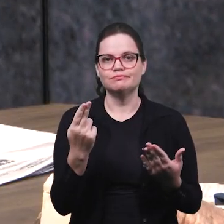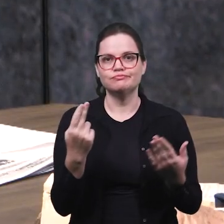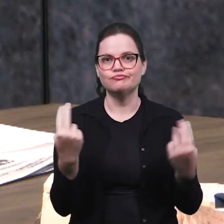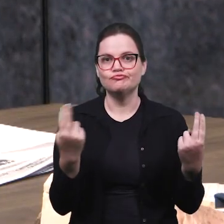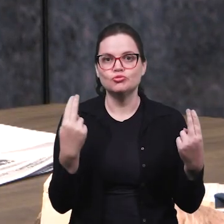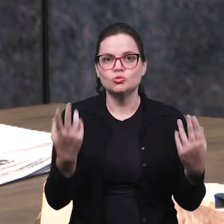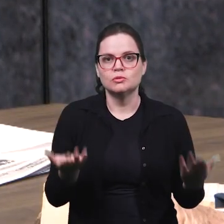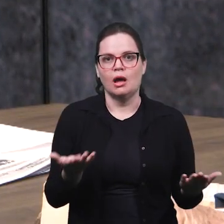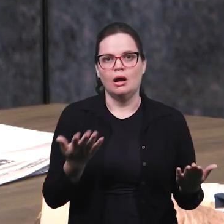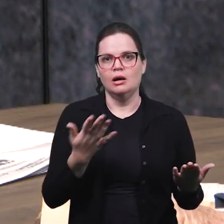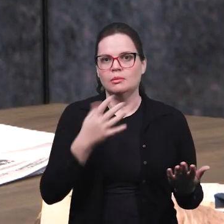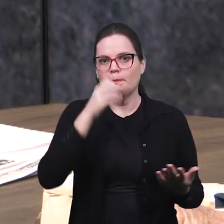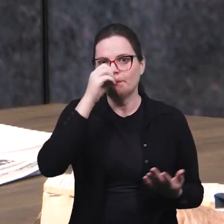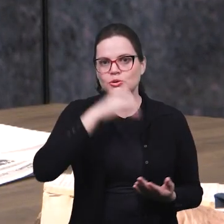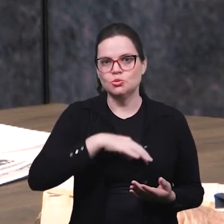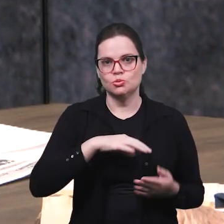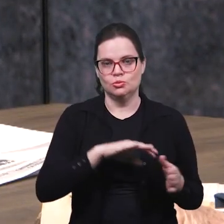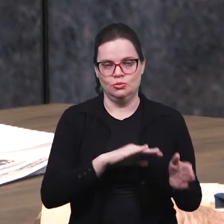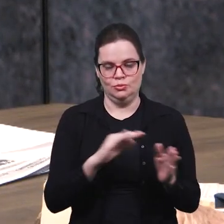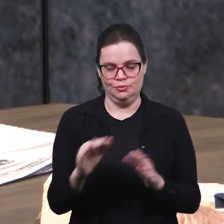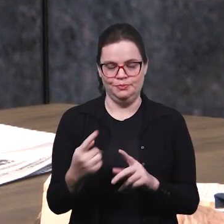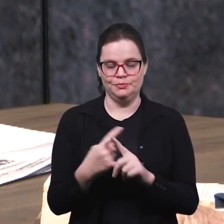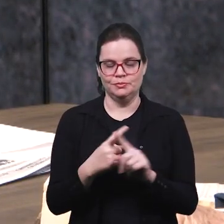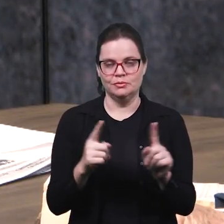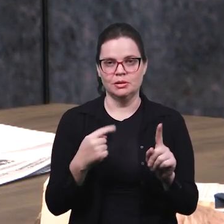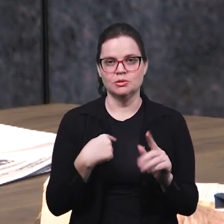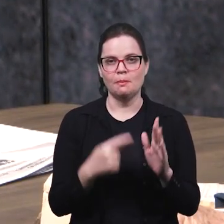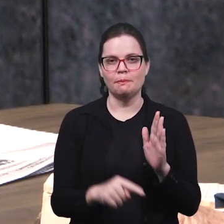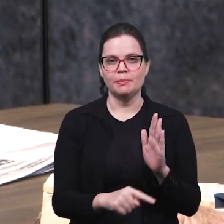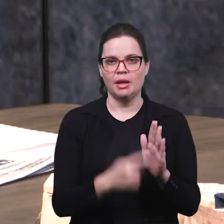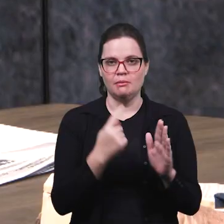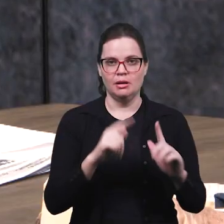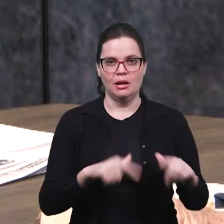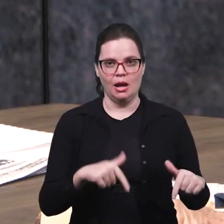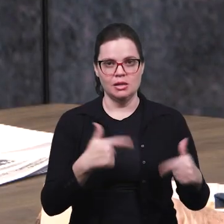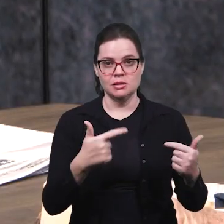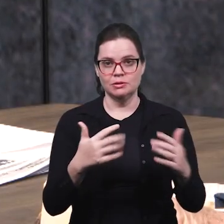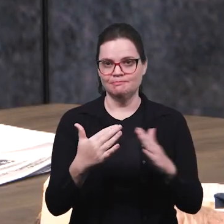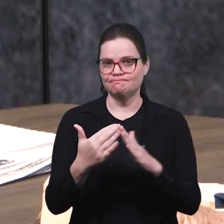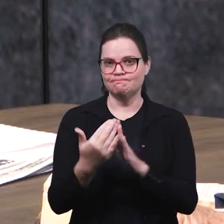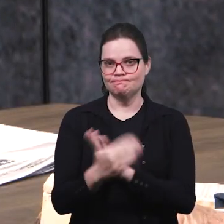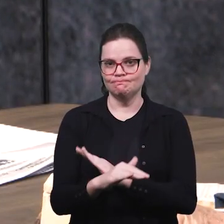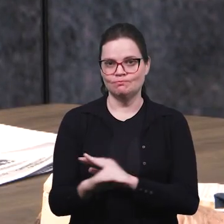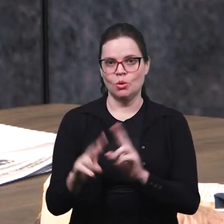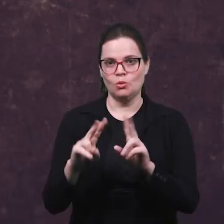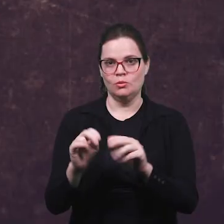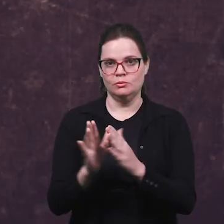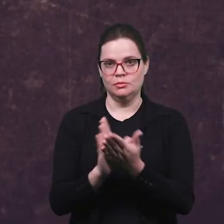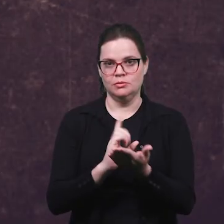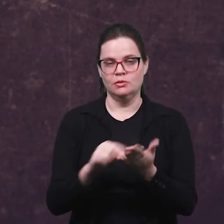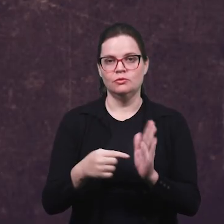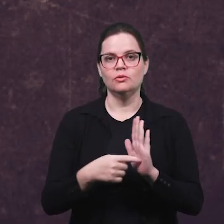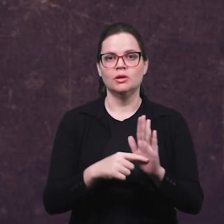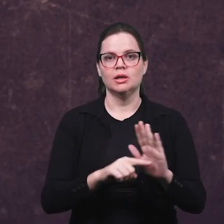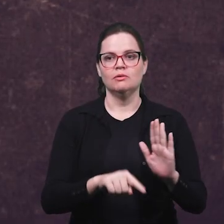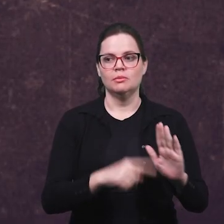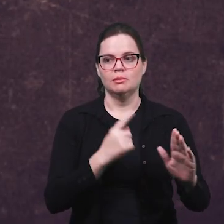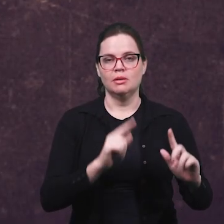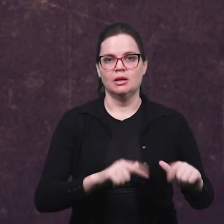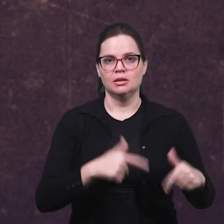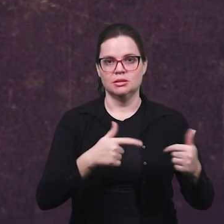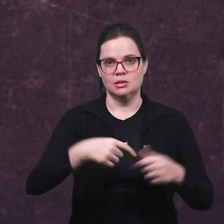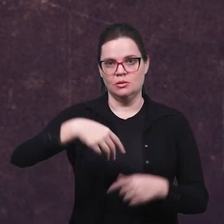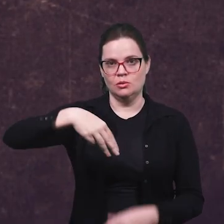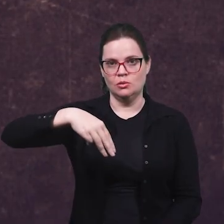Deus. Mas o primeiro movimento, digamos assim, divergente que vamos abordar é o movimento monástico.